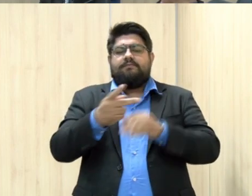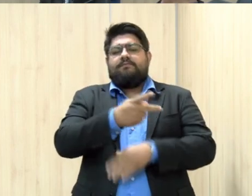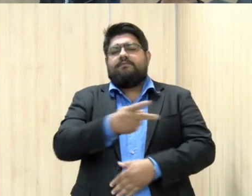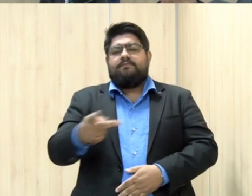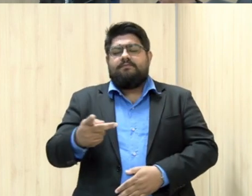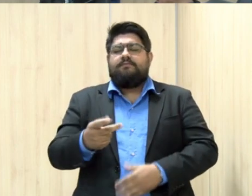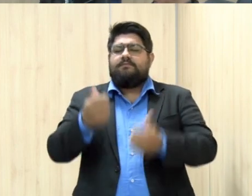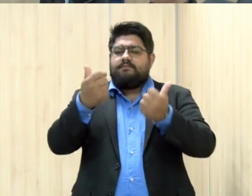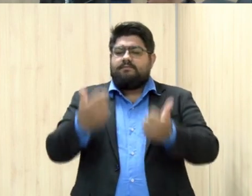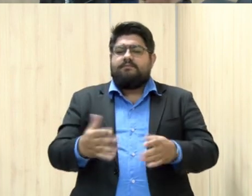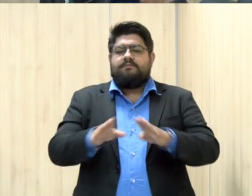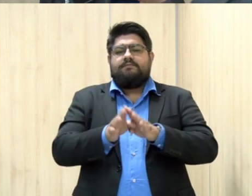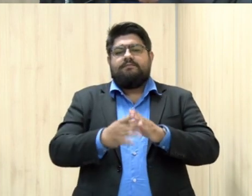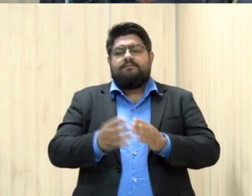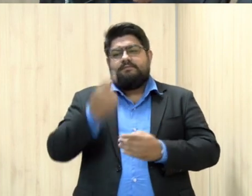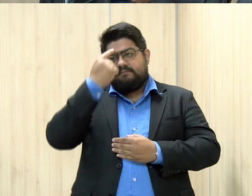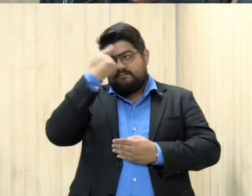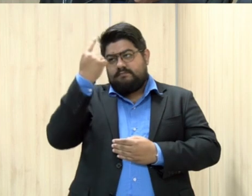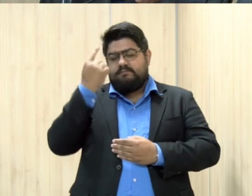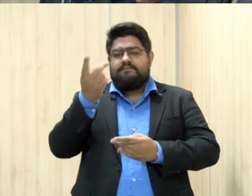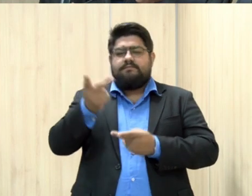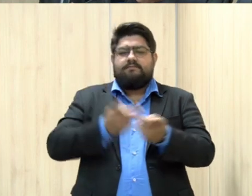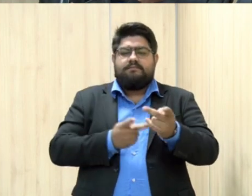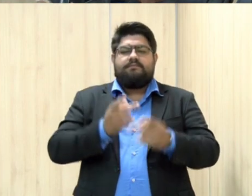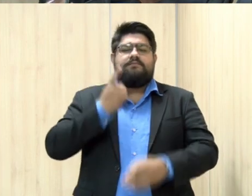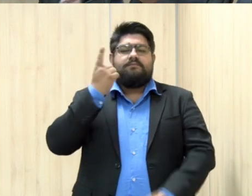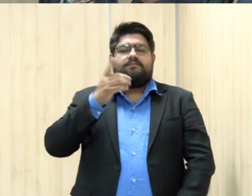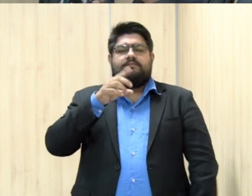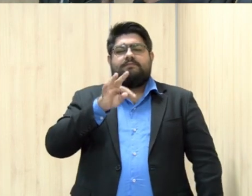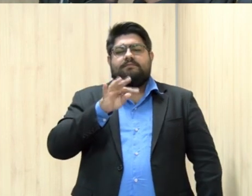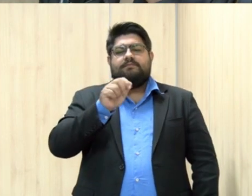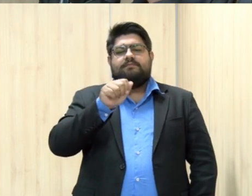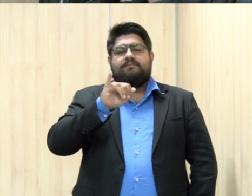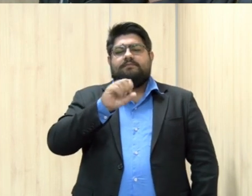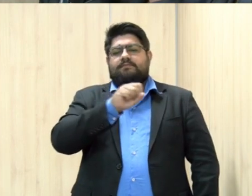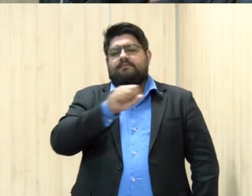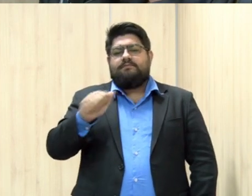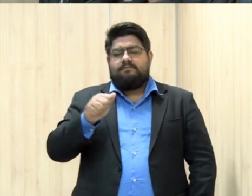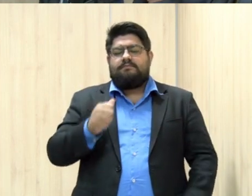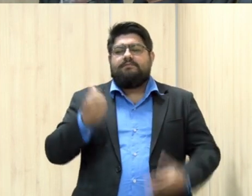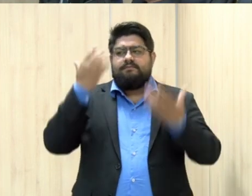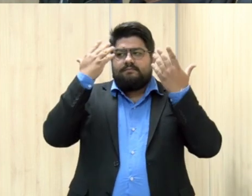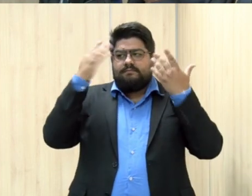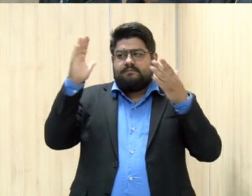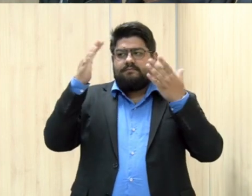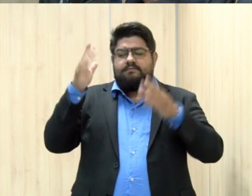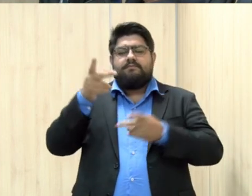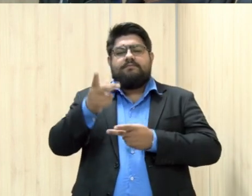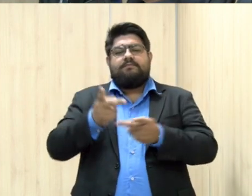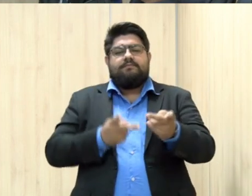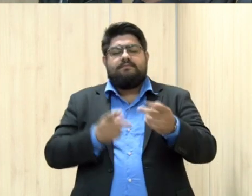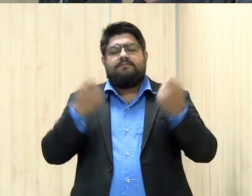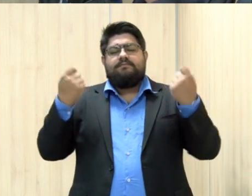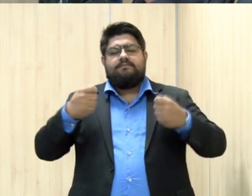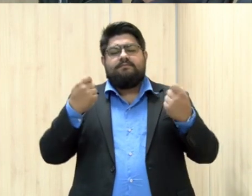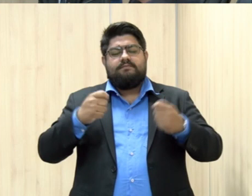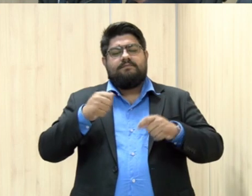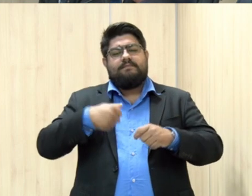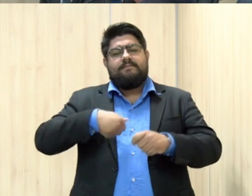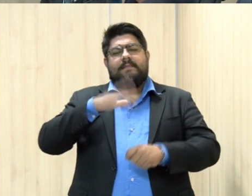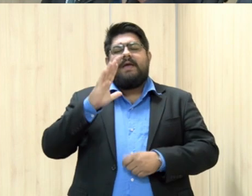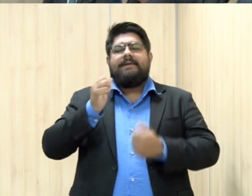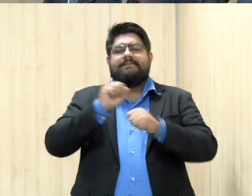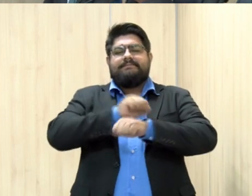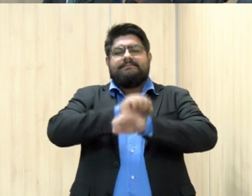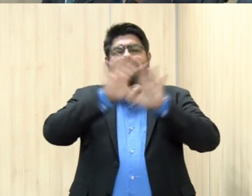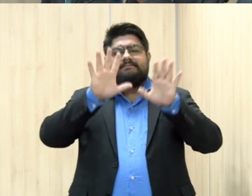destaco aí a iniciativa do projeto como vota deputada Taíssa parabenizo pelo projeto Precisamos de mais transparência